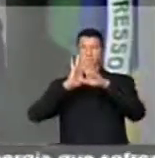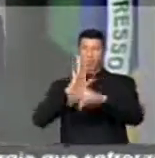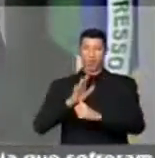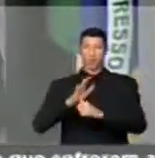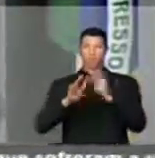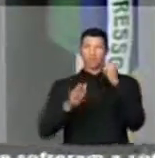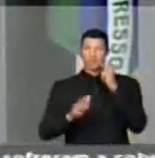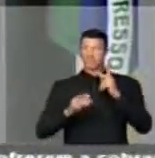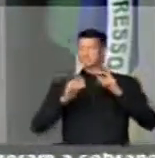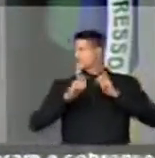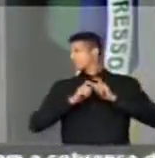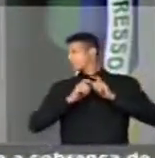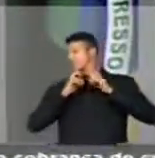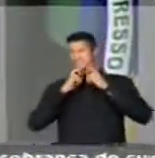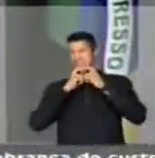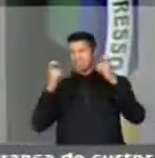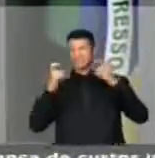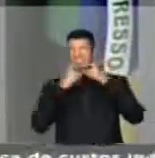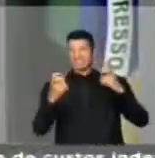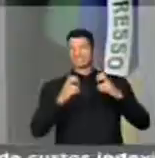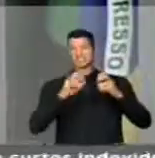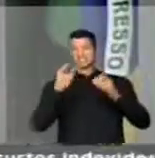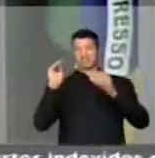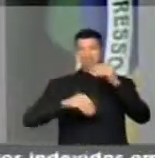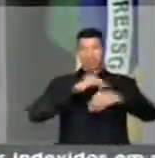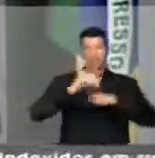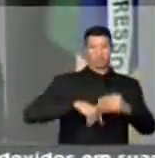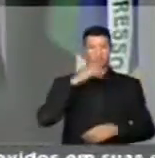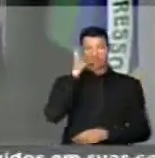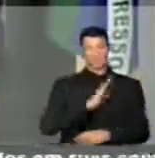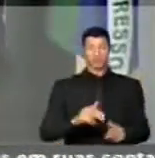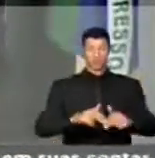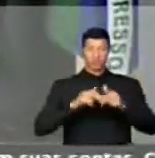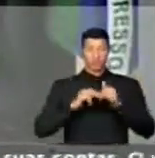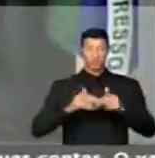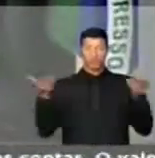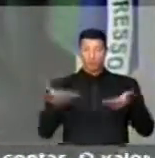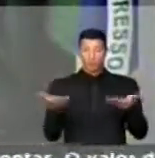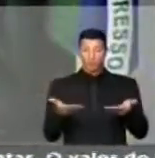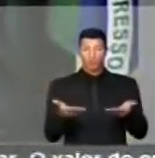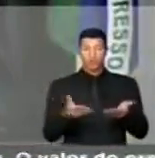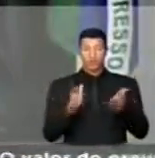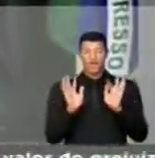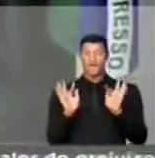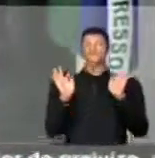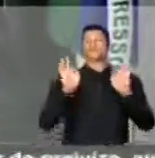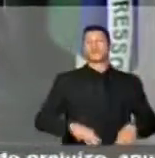roubar, para escancarar a desordem no nosso país. Por isso, hoje,